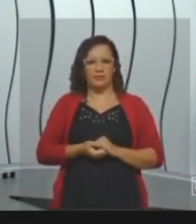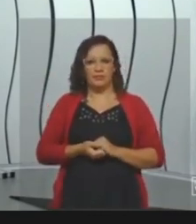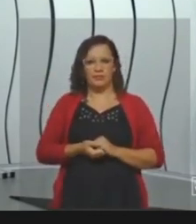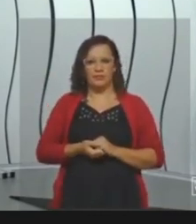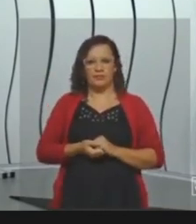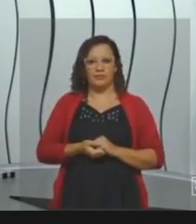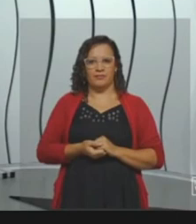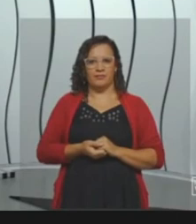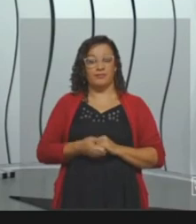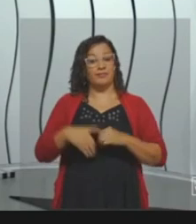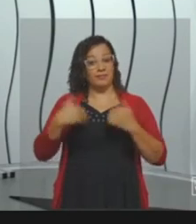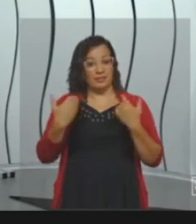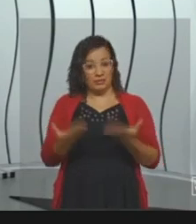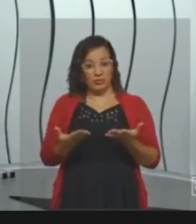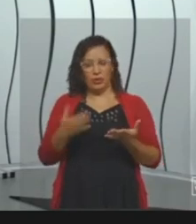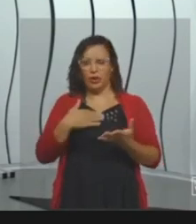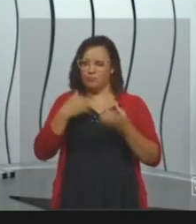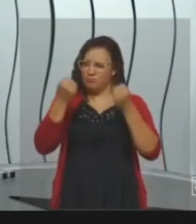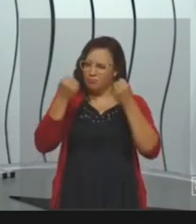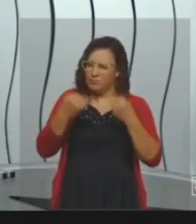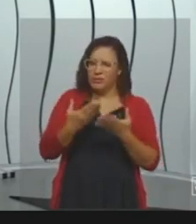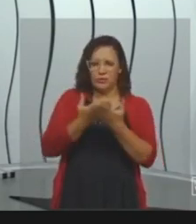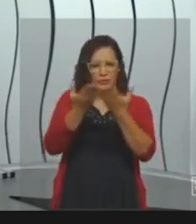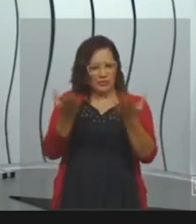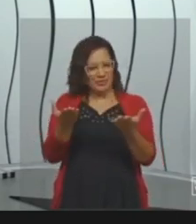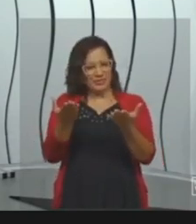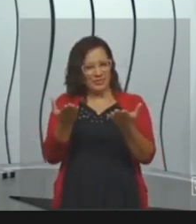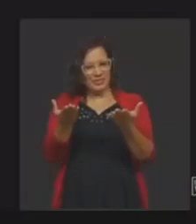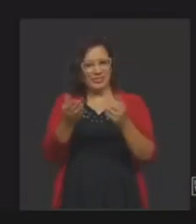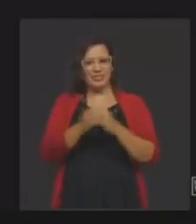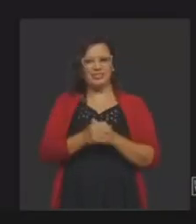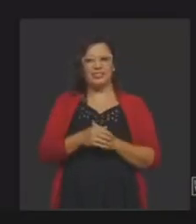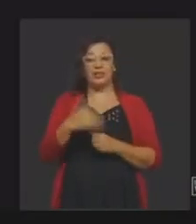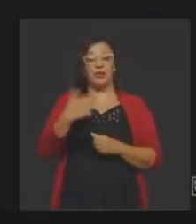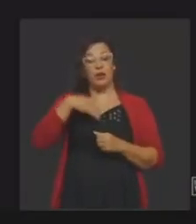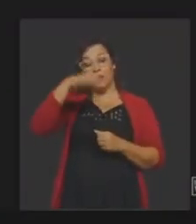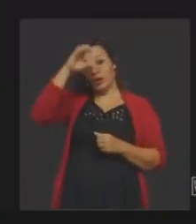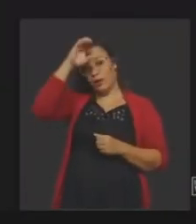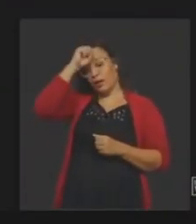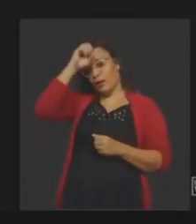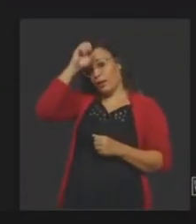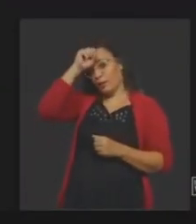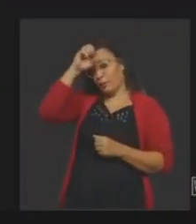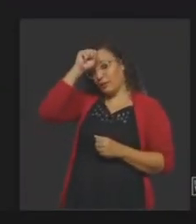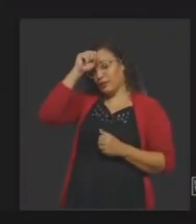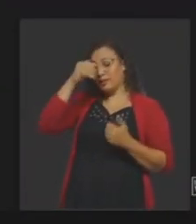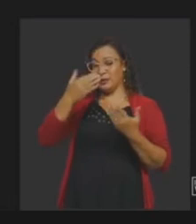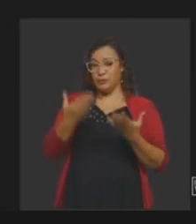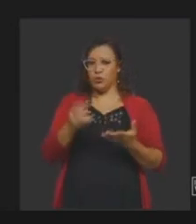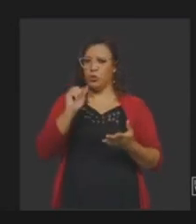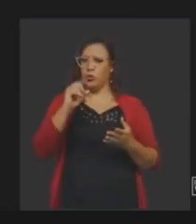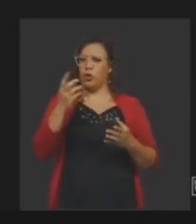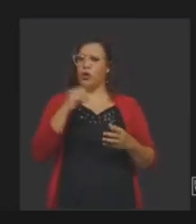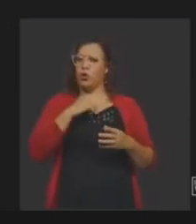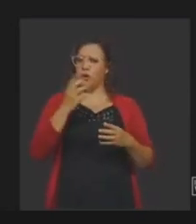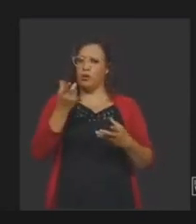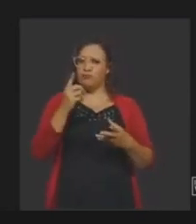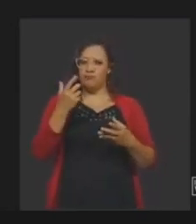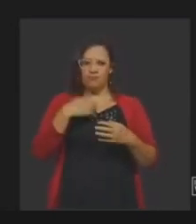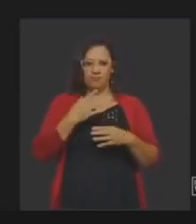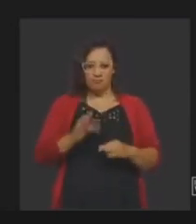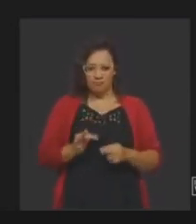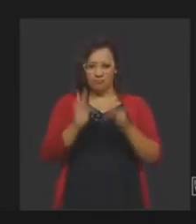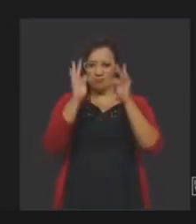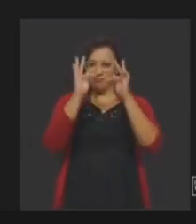Então, foi isso que eu queria falar com vocês hoje. Nós vimos aí sobre o impacto da tecnologia na